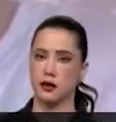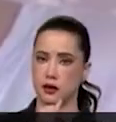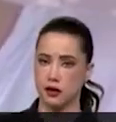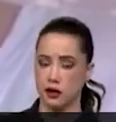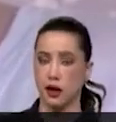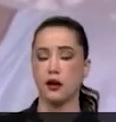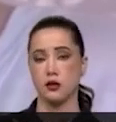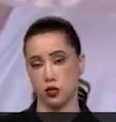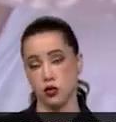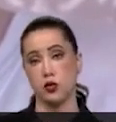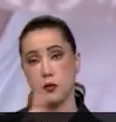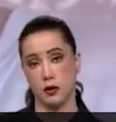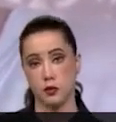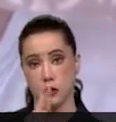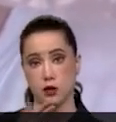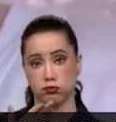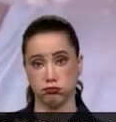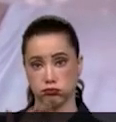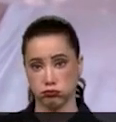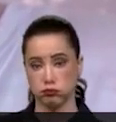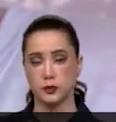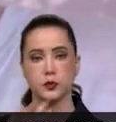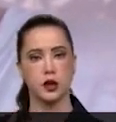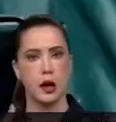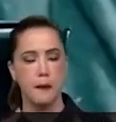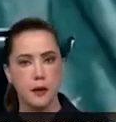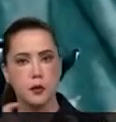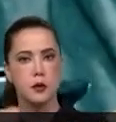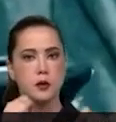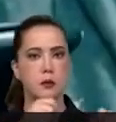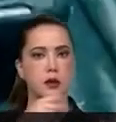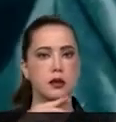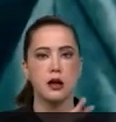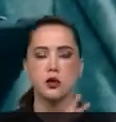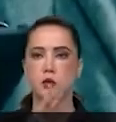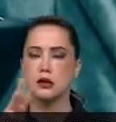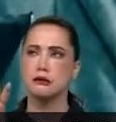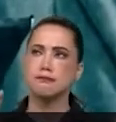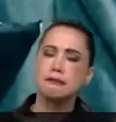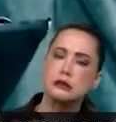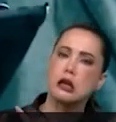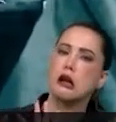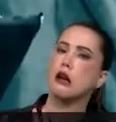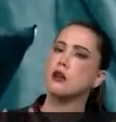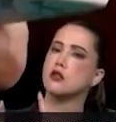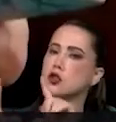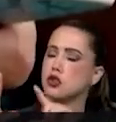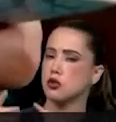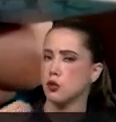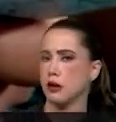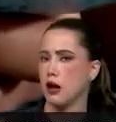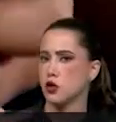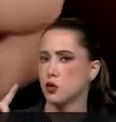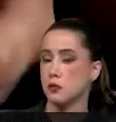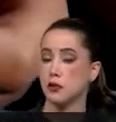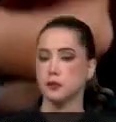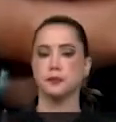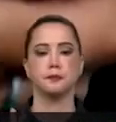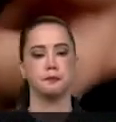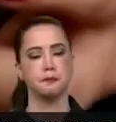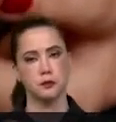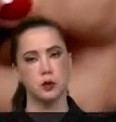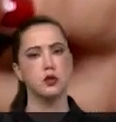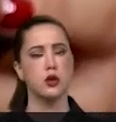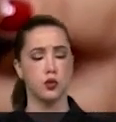durante a Covid abriu portas para o acesso a conteúdos e sites para faixas etárias cada vez menores na internet. Apesar disso